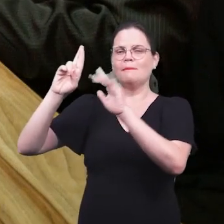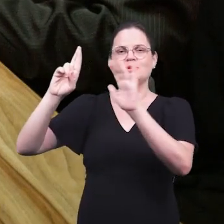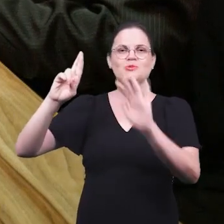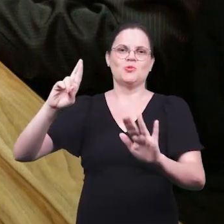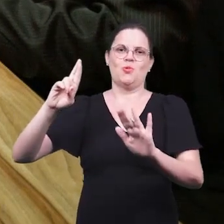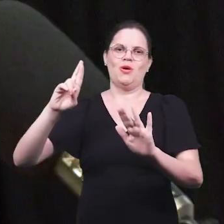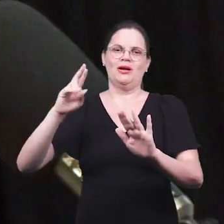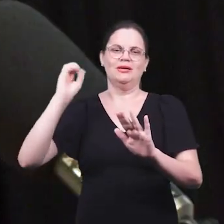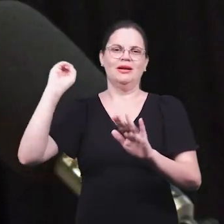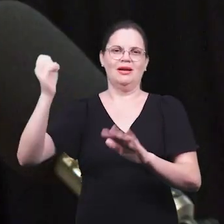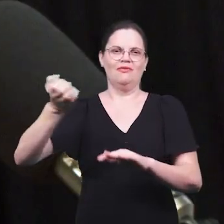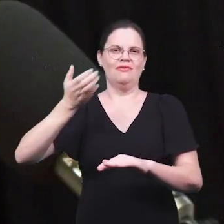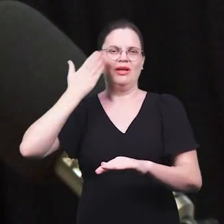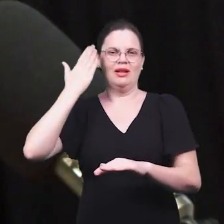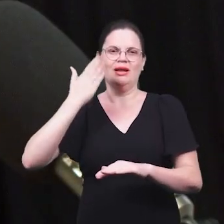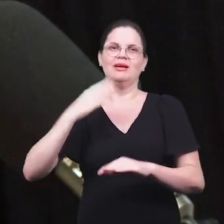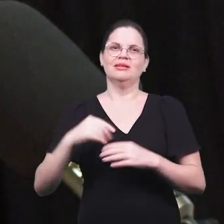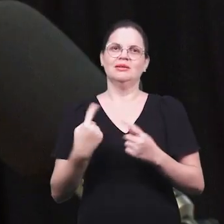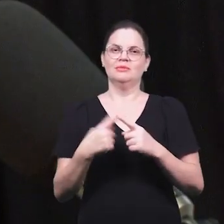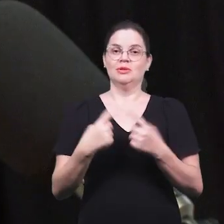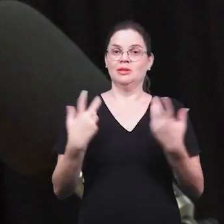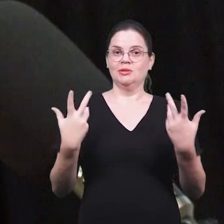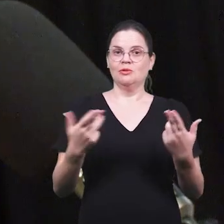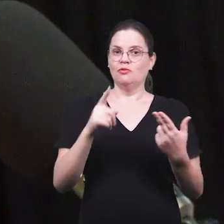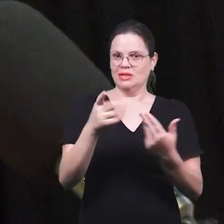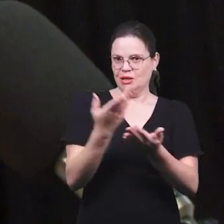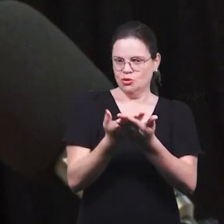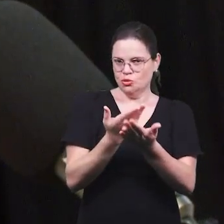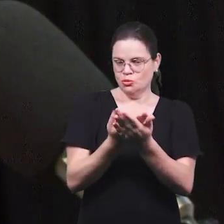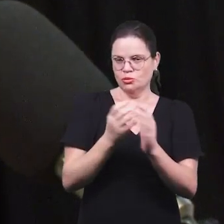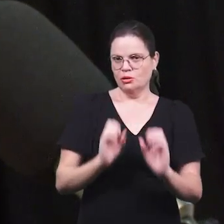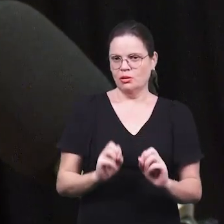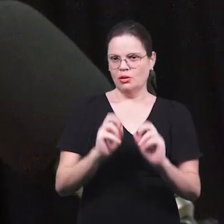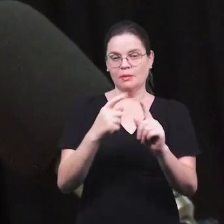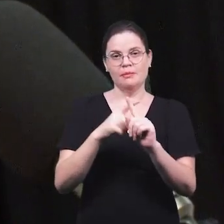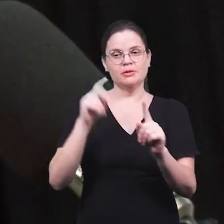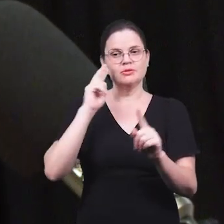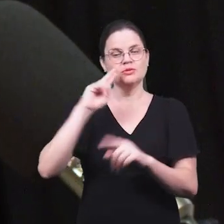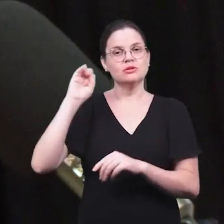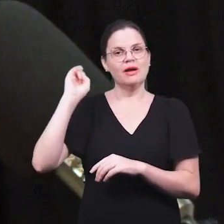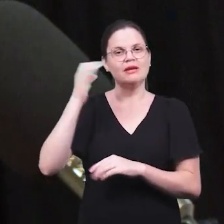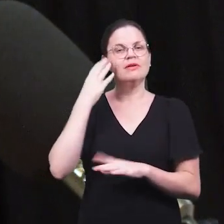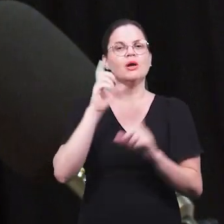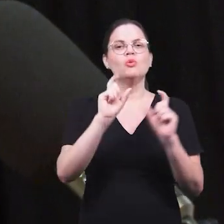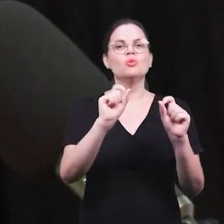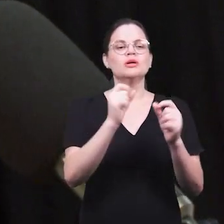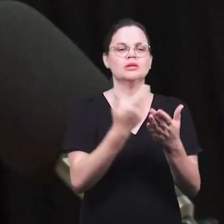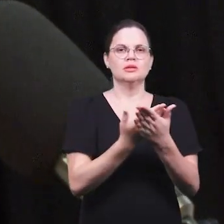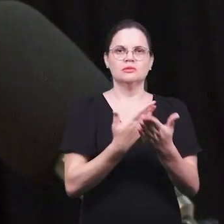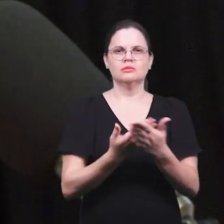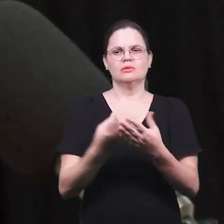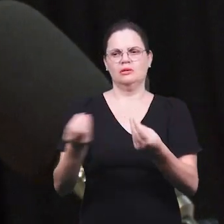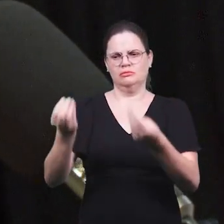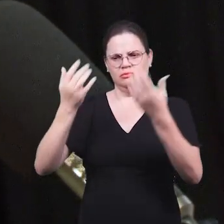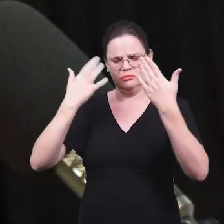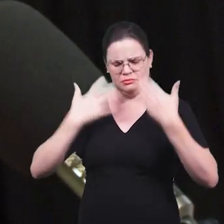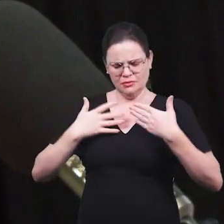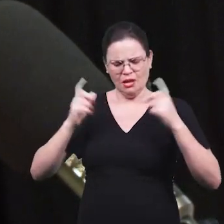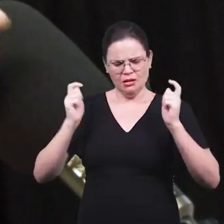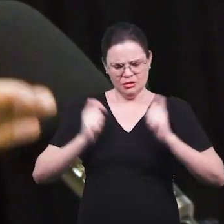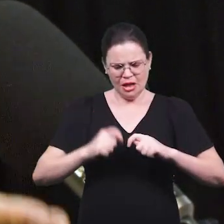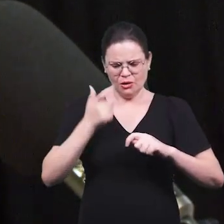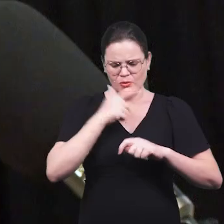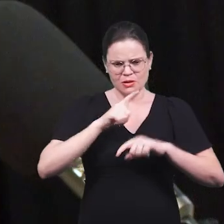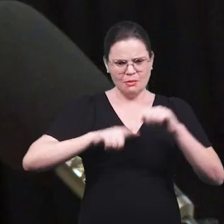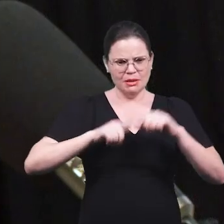Senhor. Você faz a sua parte e o Senhor faz a dele. Que é o quê? Te revelar, às vezes, nós vemos, o que o Senhor faz? O